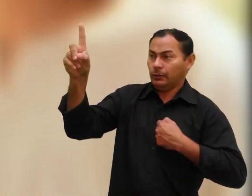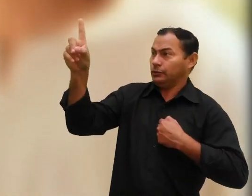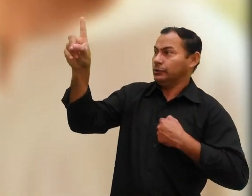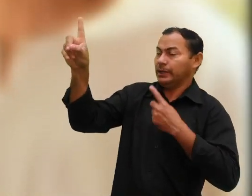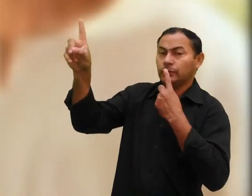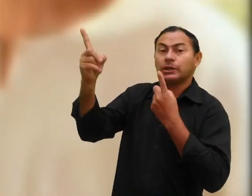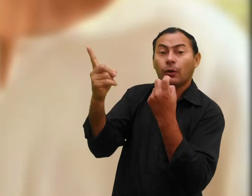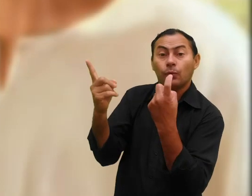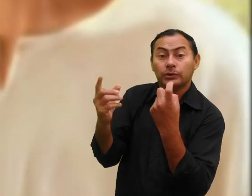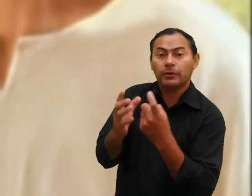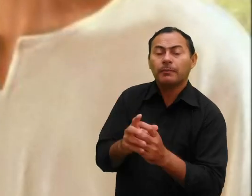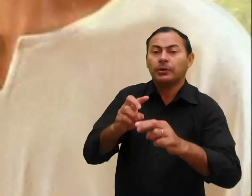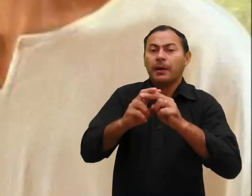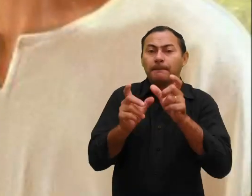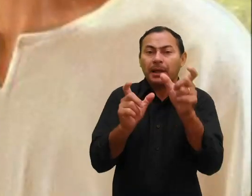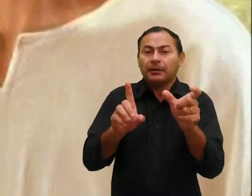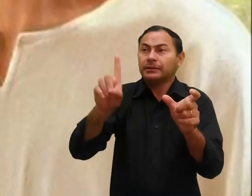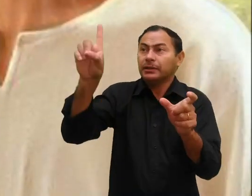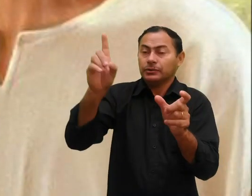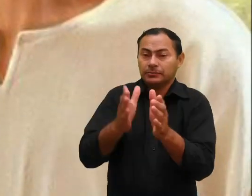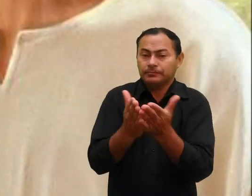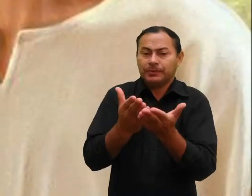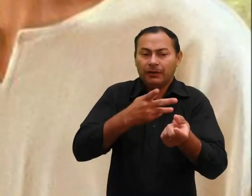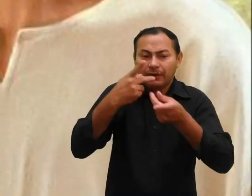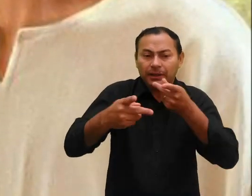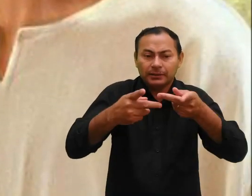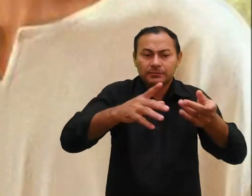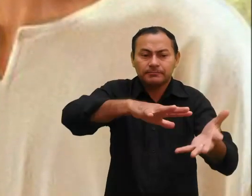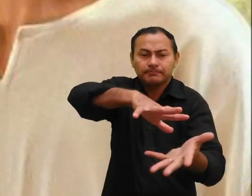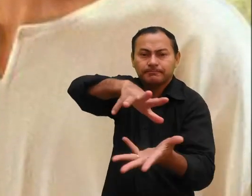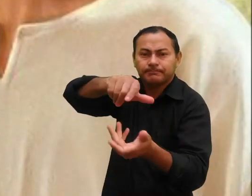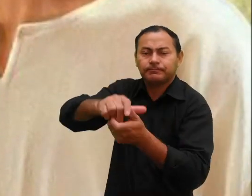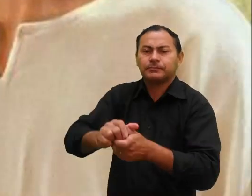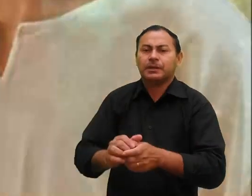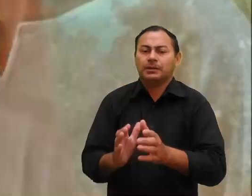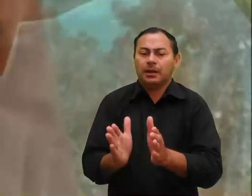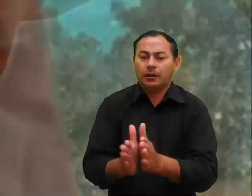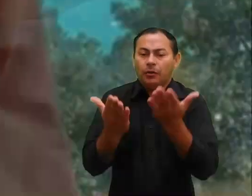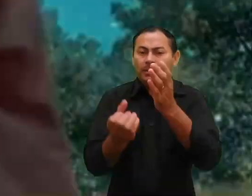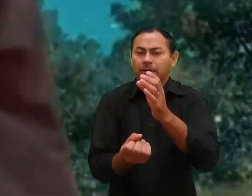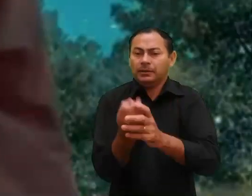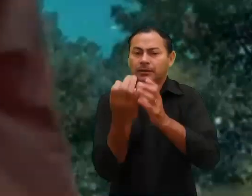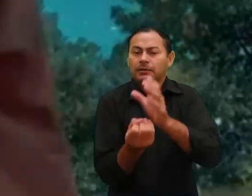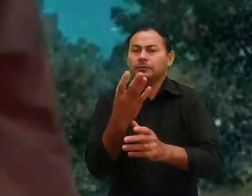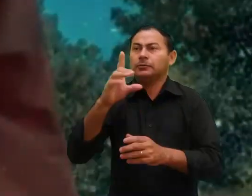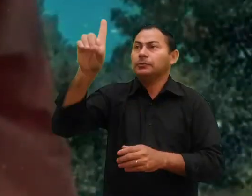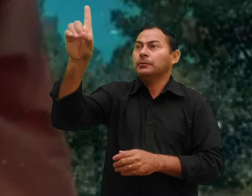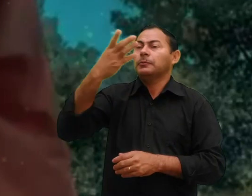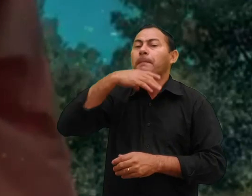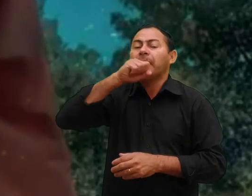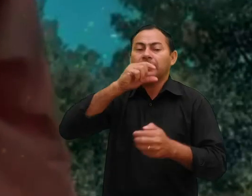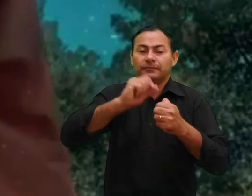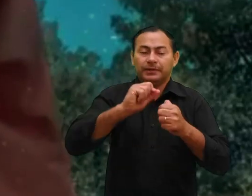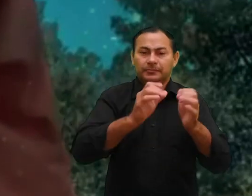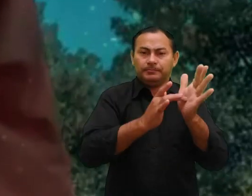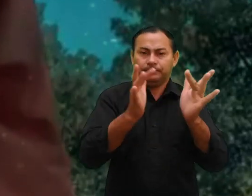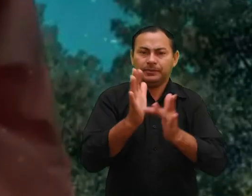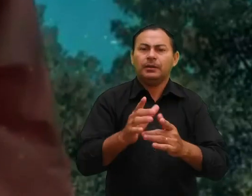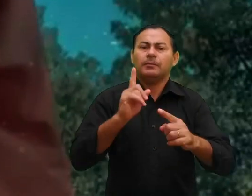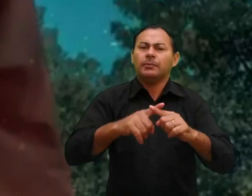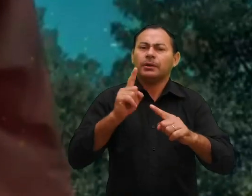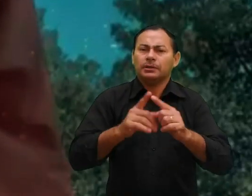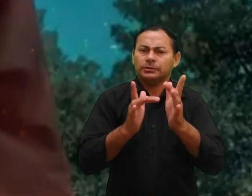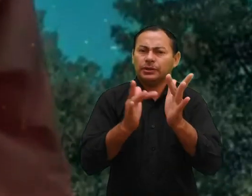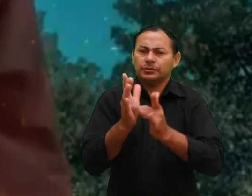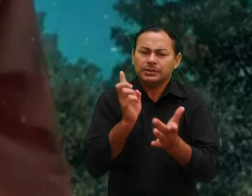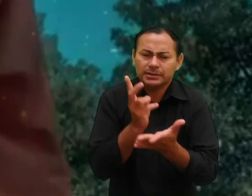um. Por isso a palavra de Deus era falada na terra através de Jesus e as obras do Pai feitas através dele, porque Jesus estava